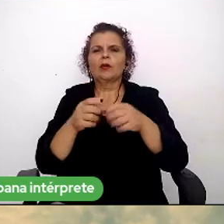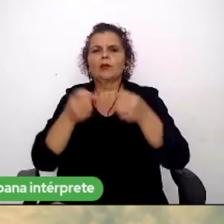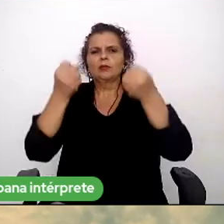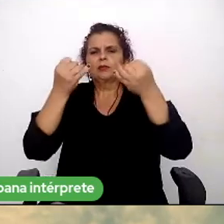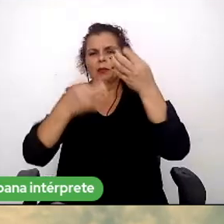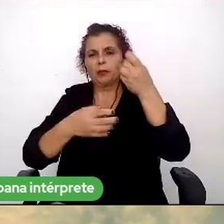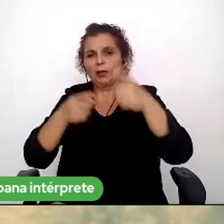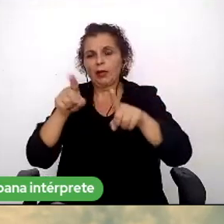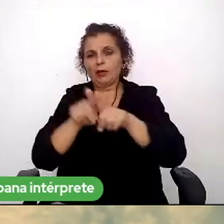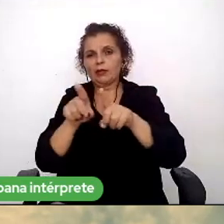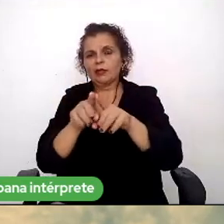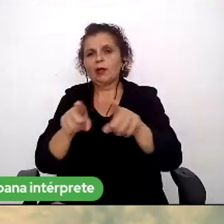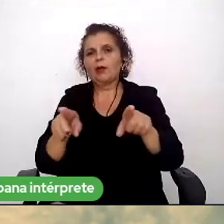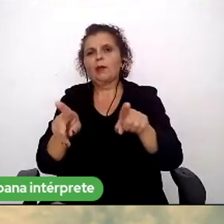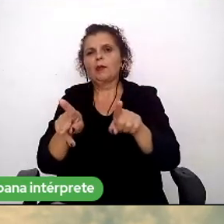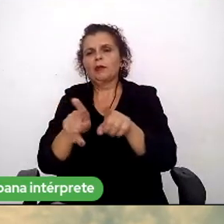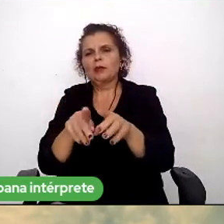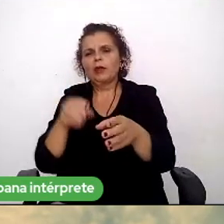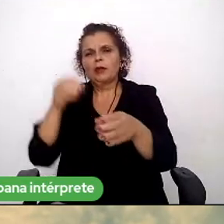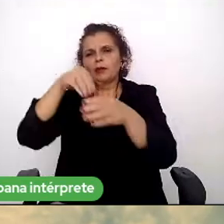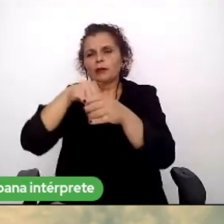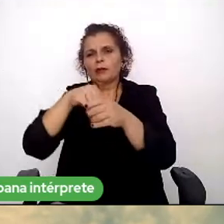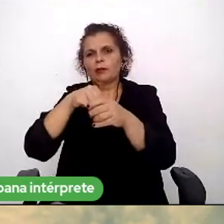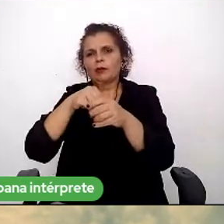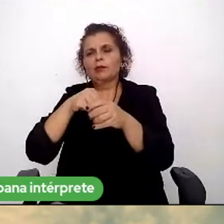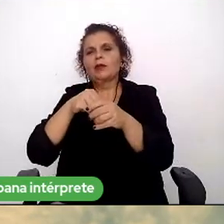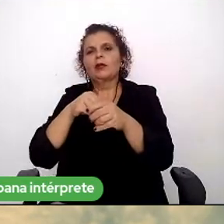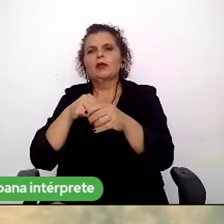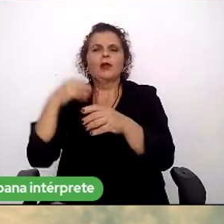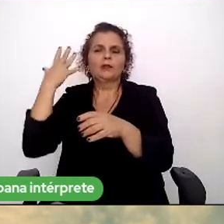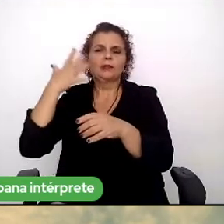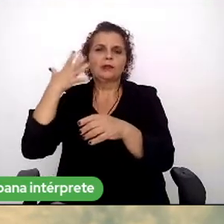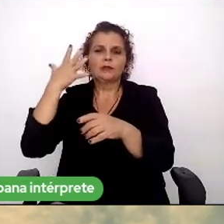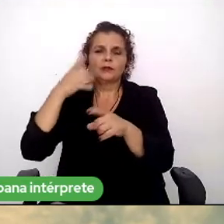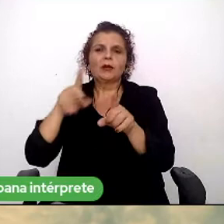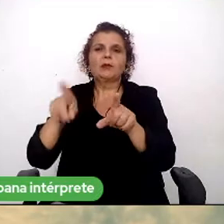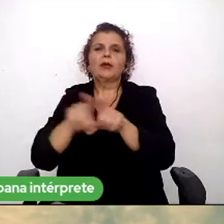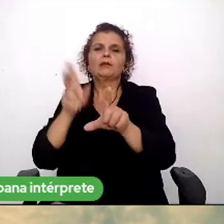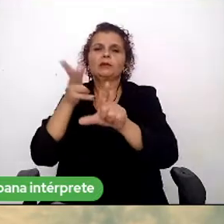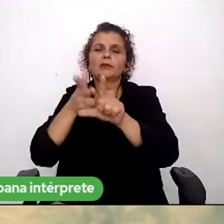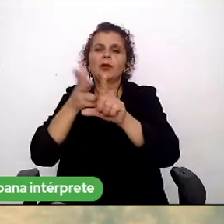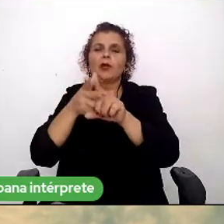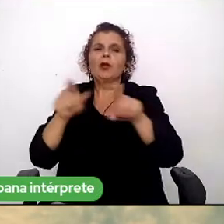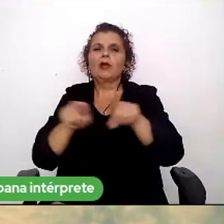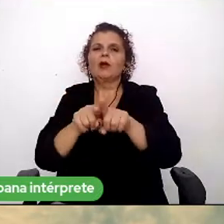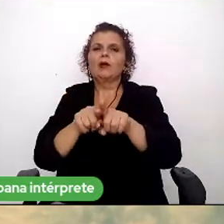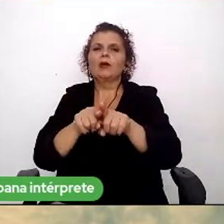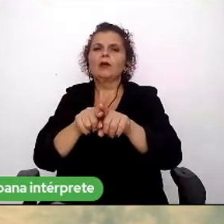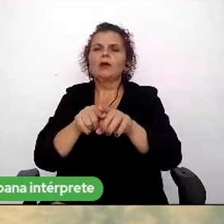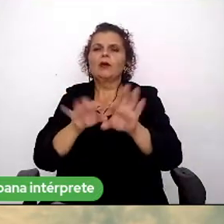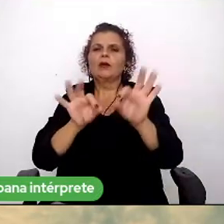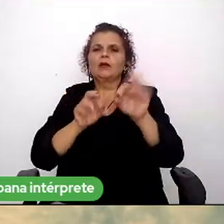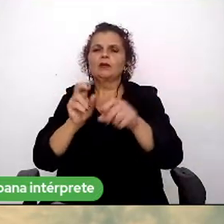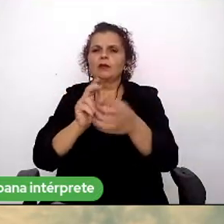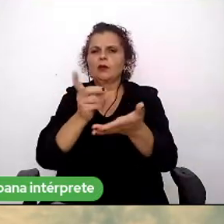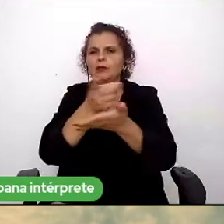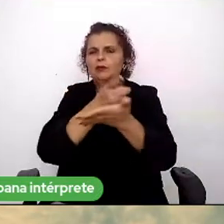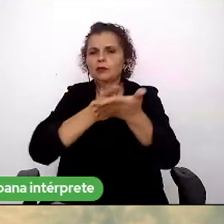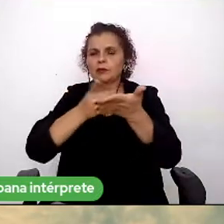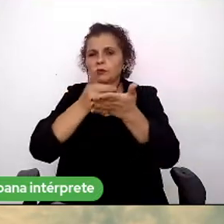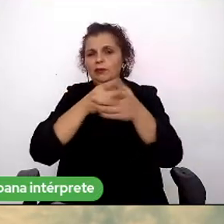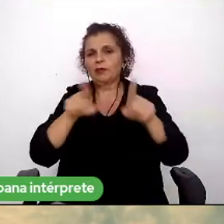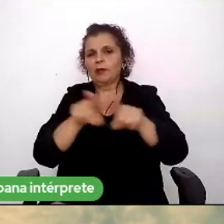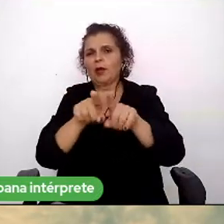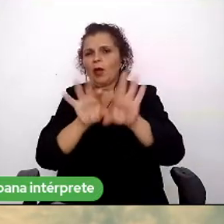dessas técnicas que estão dentro do workshop de Lean Inception, né? Que uma delas é o design thinking, ou metodologia,